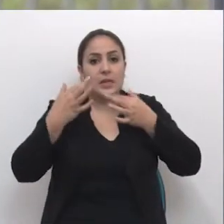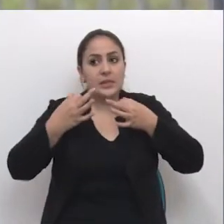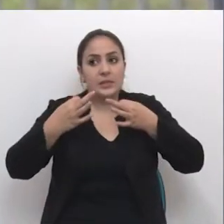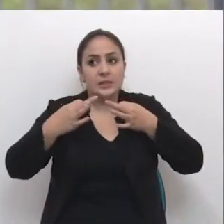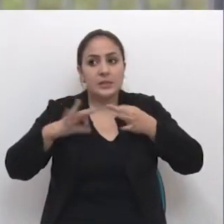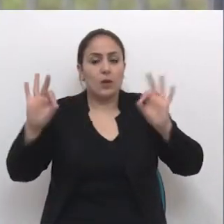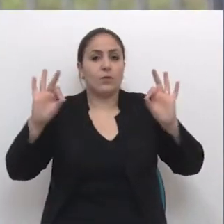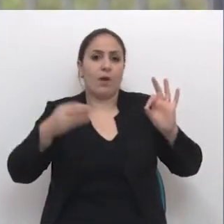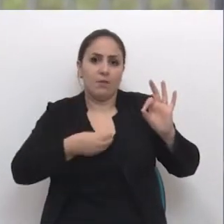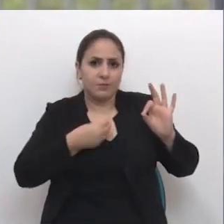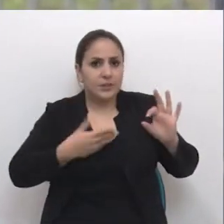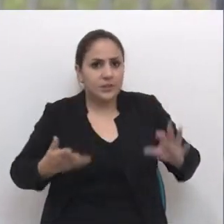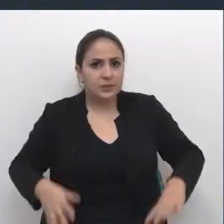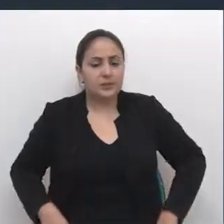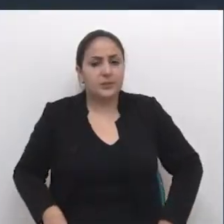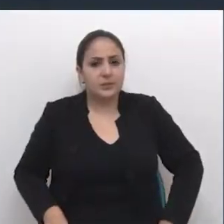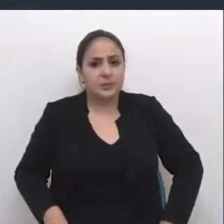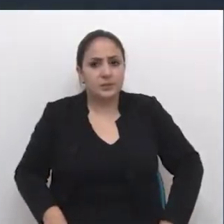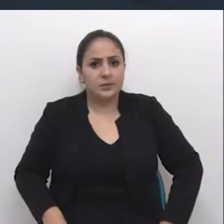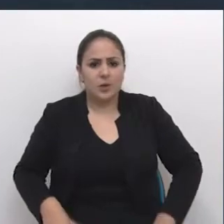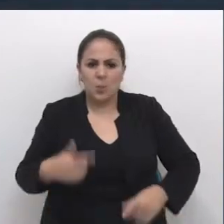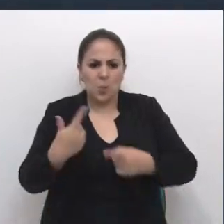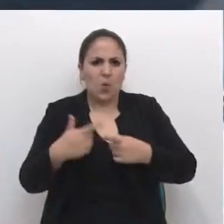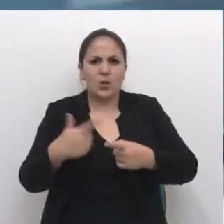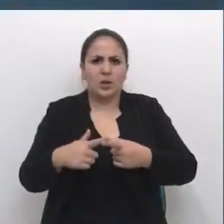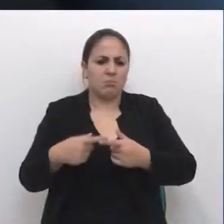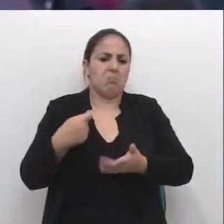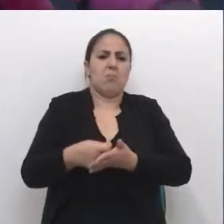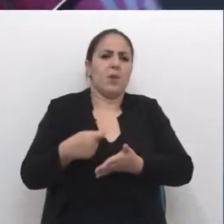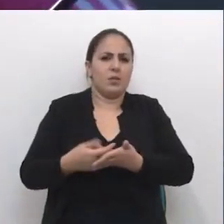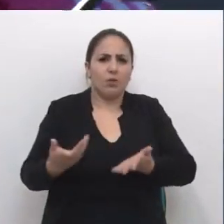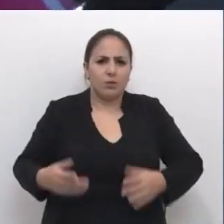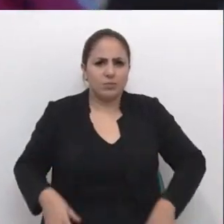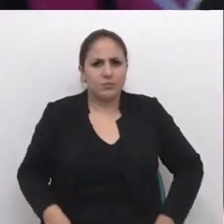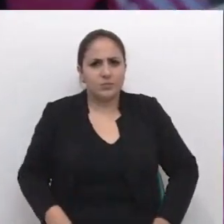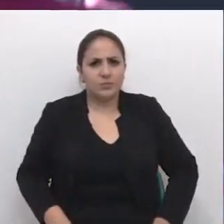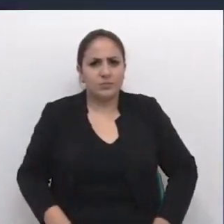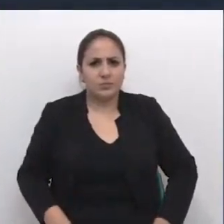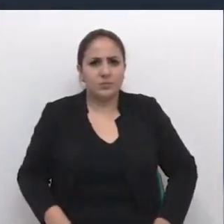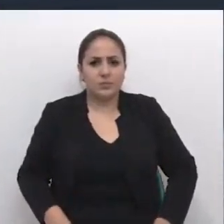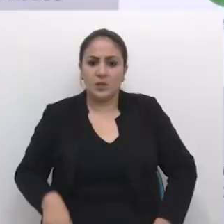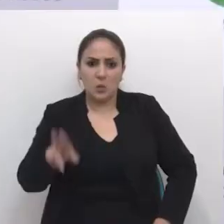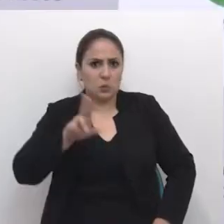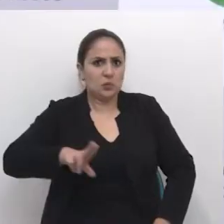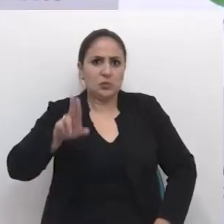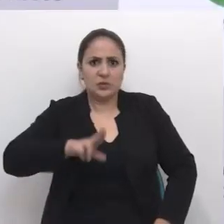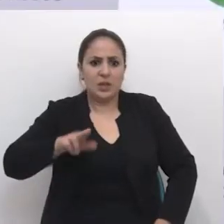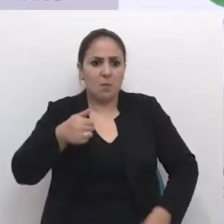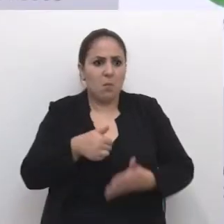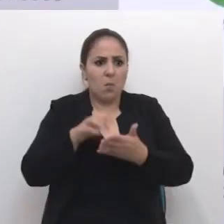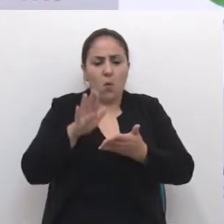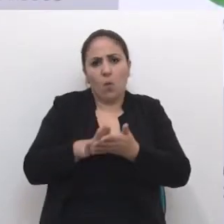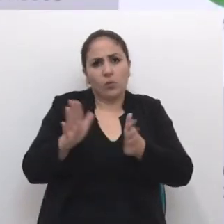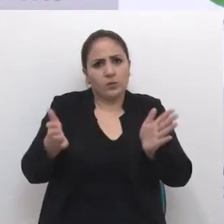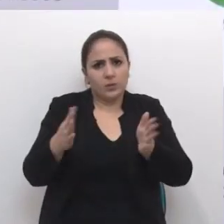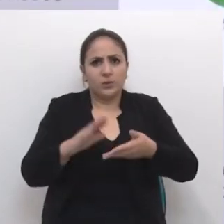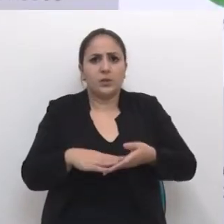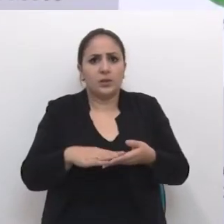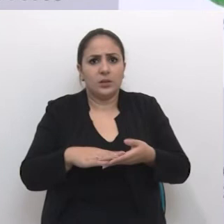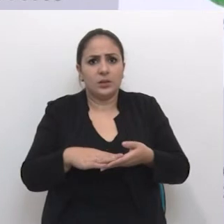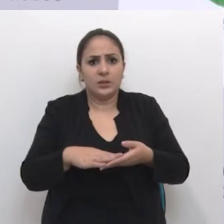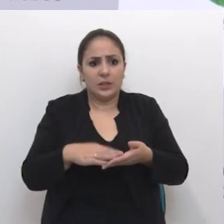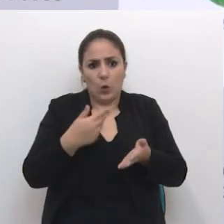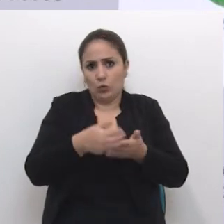a aplicação de multas. O vereador Alex Necker repudia totalmente o texto e ainda questiona a